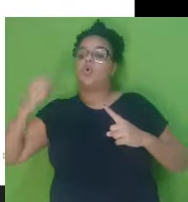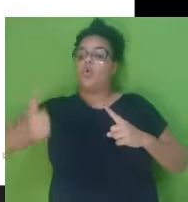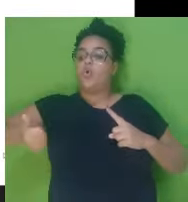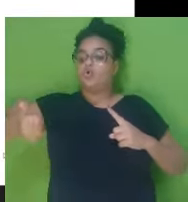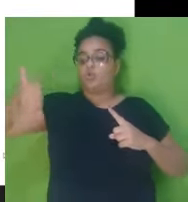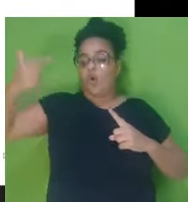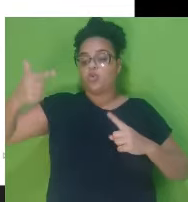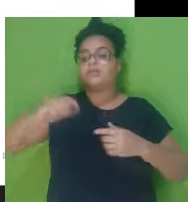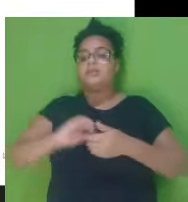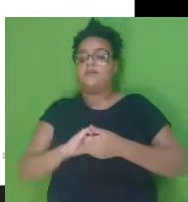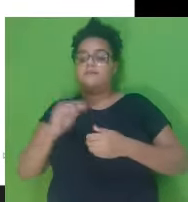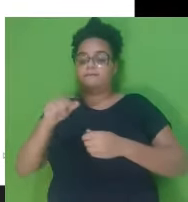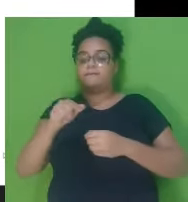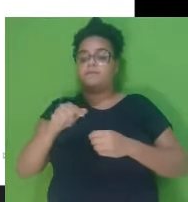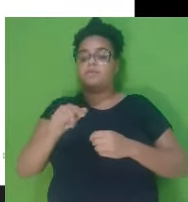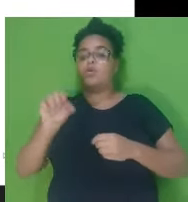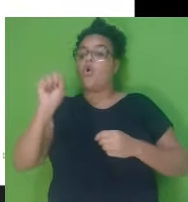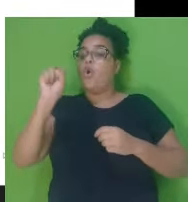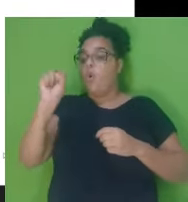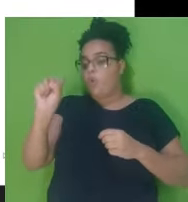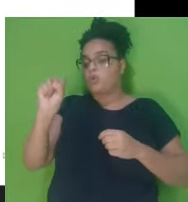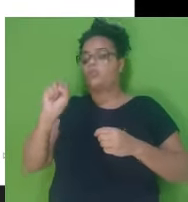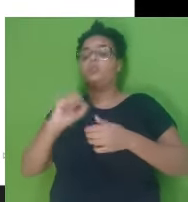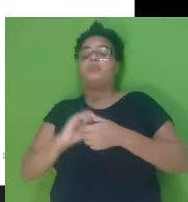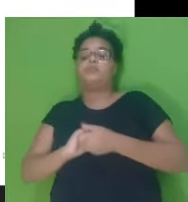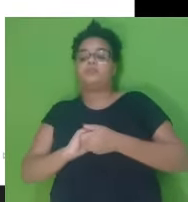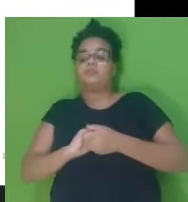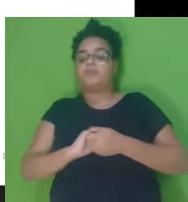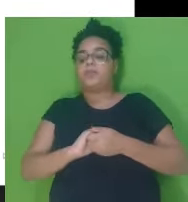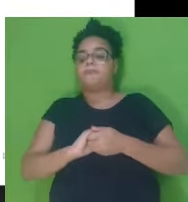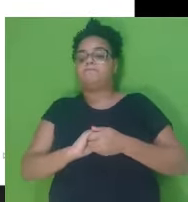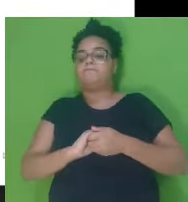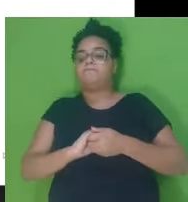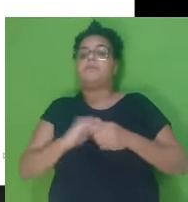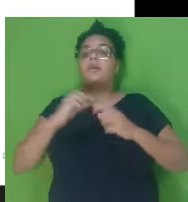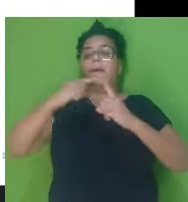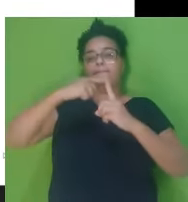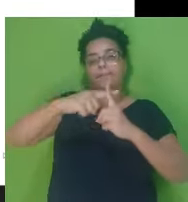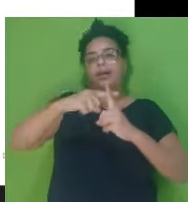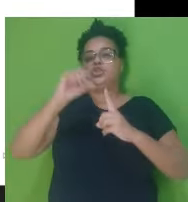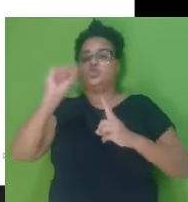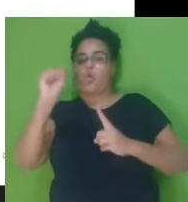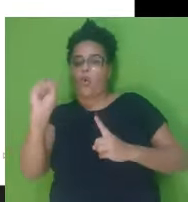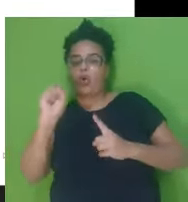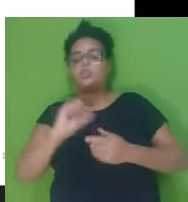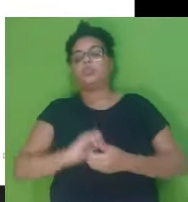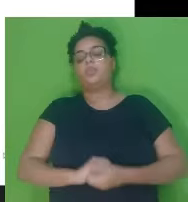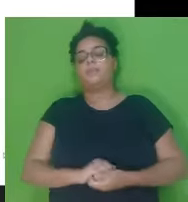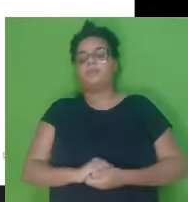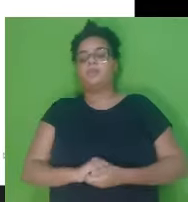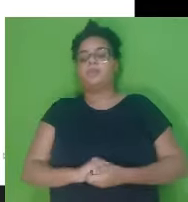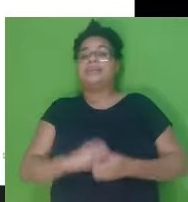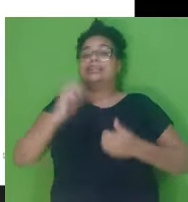12, e o denominador vai para 8, né, mais 8,